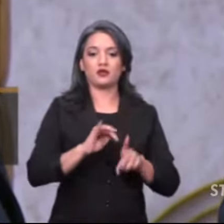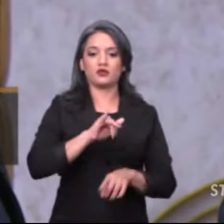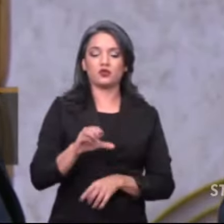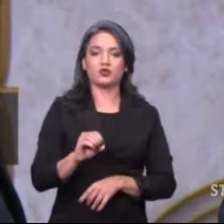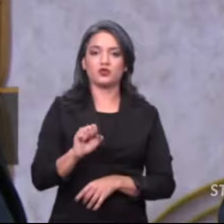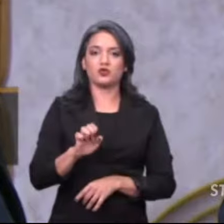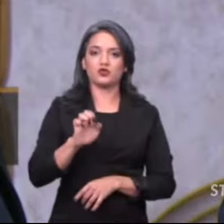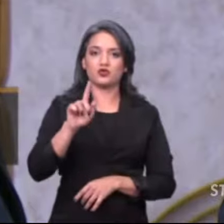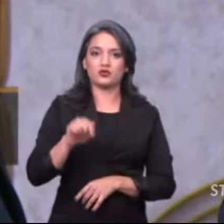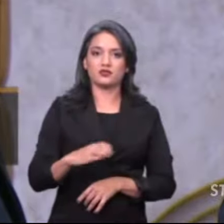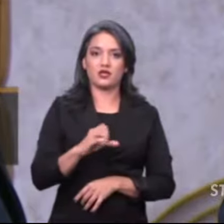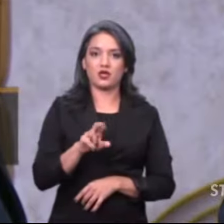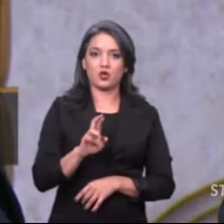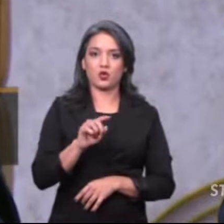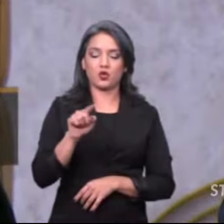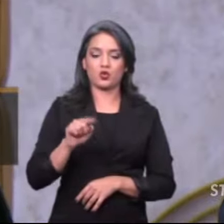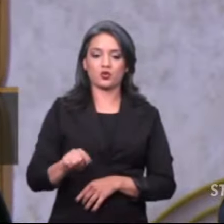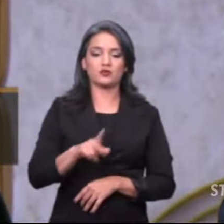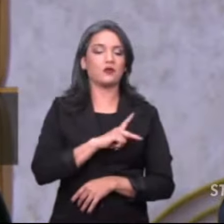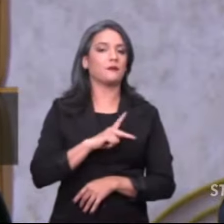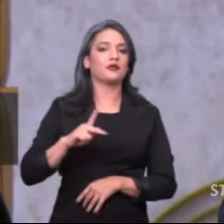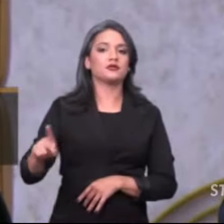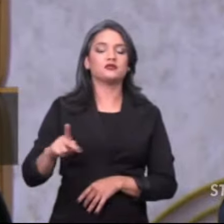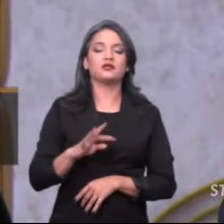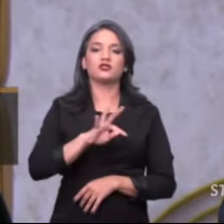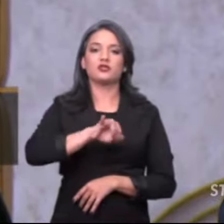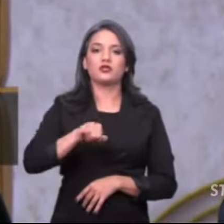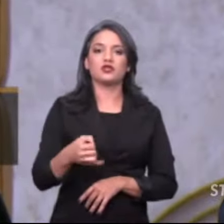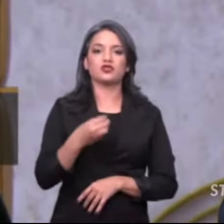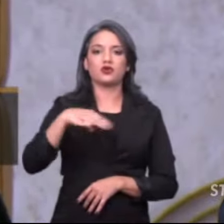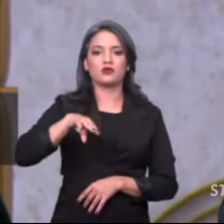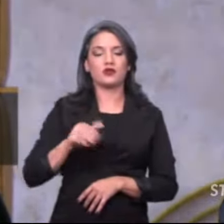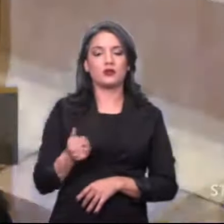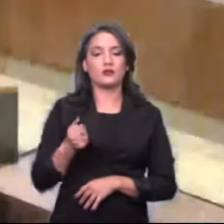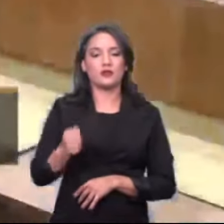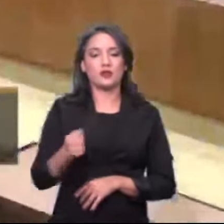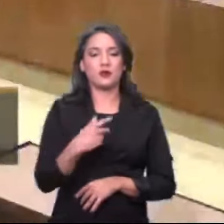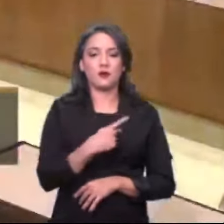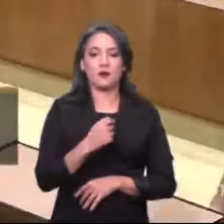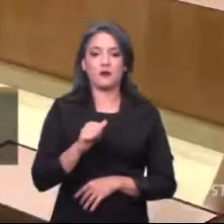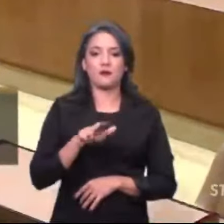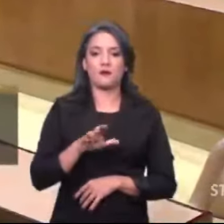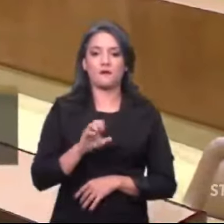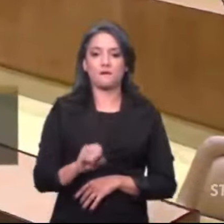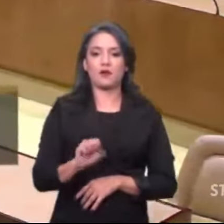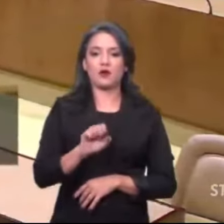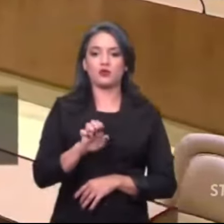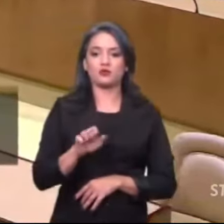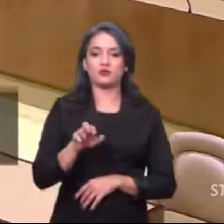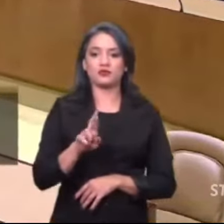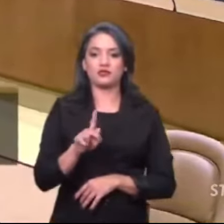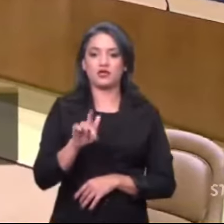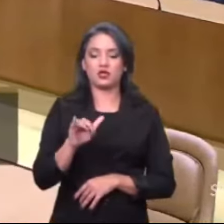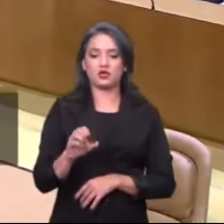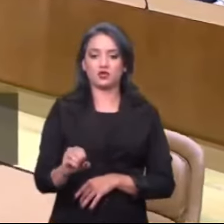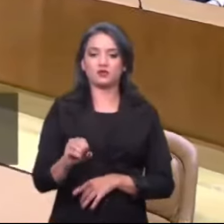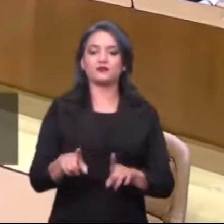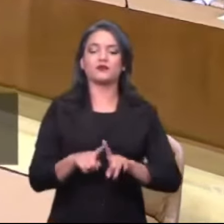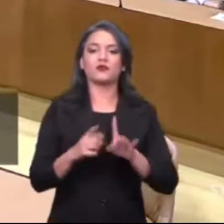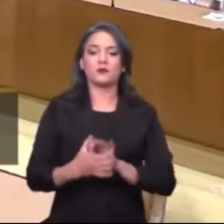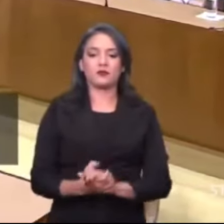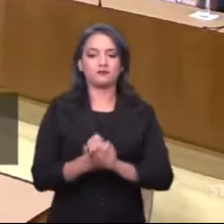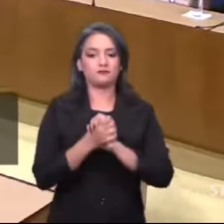Macedo, e o presidente do Tribunal de Justiça do Maranhão, desembargador Paulo Sérgio Pereira Velten, bem como